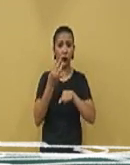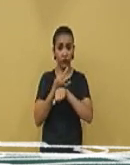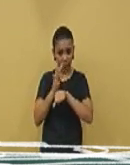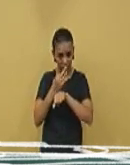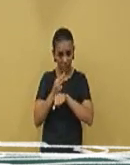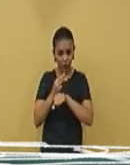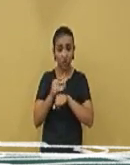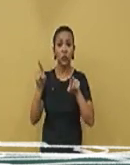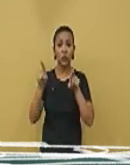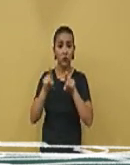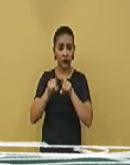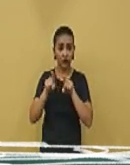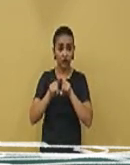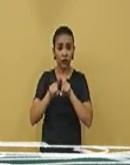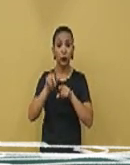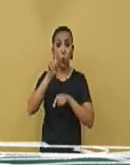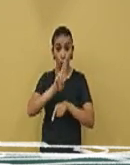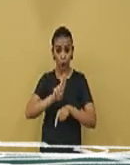aqui,